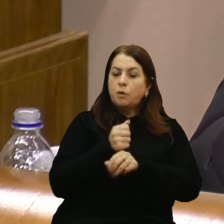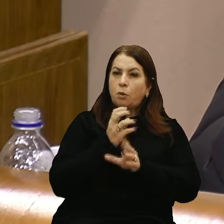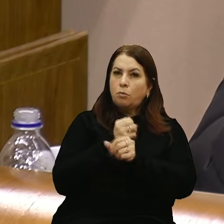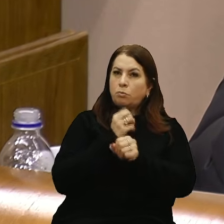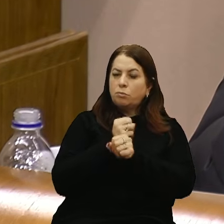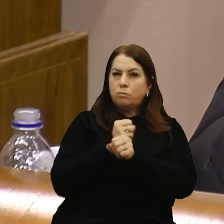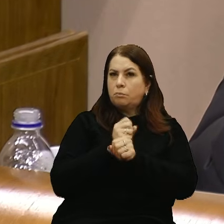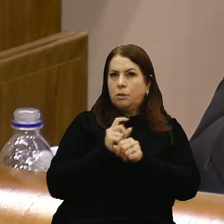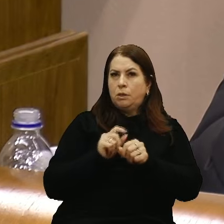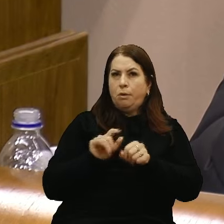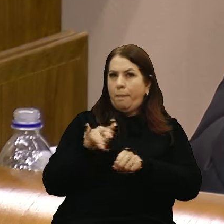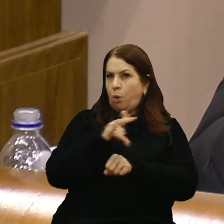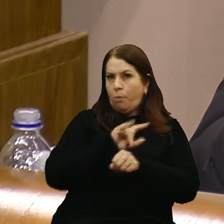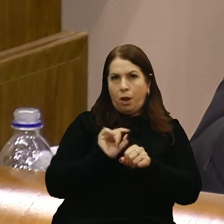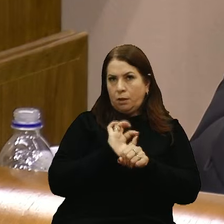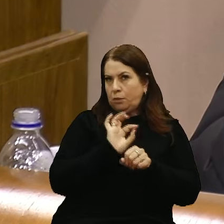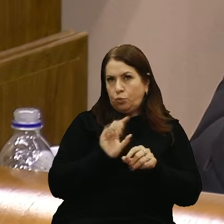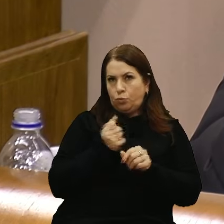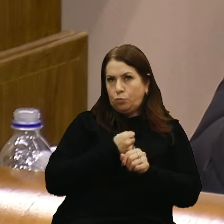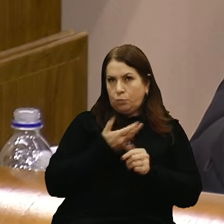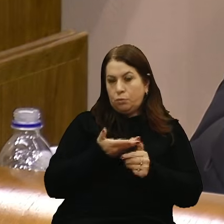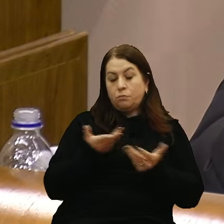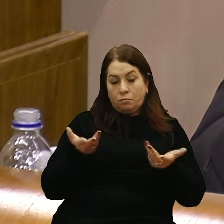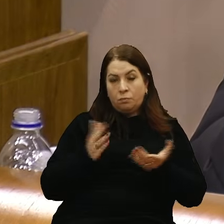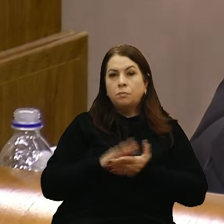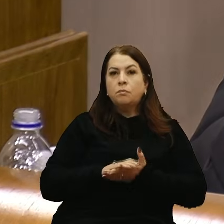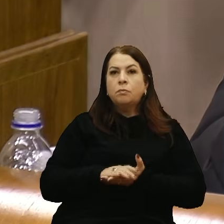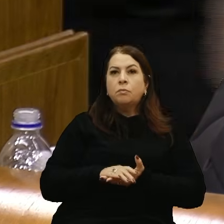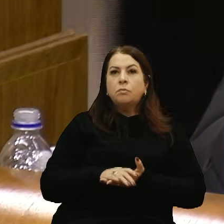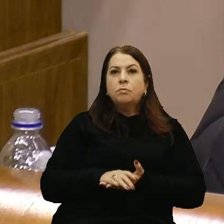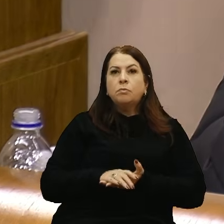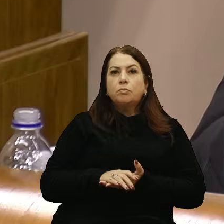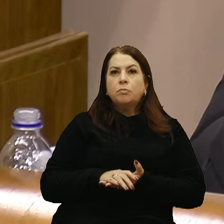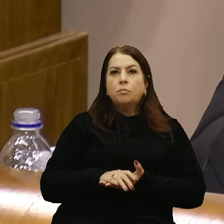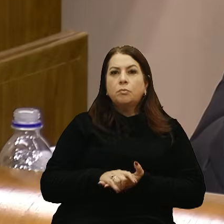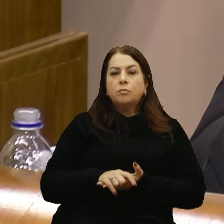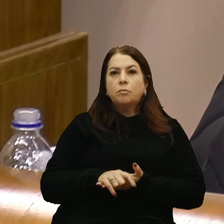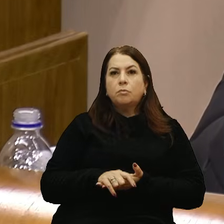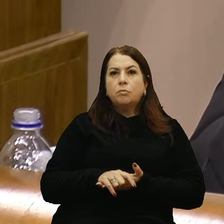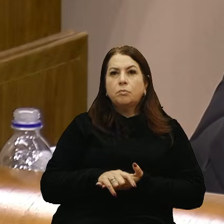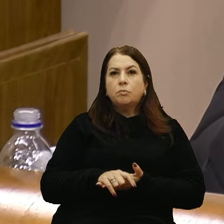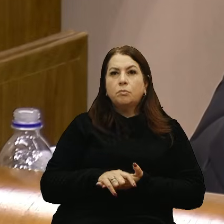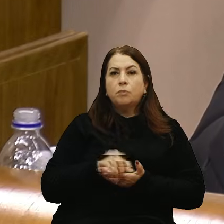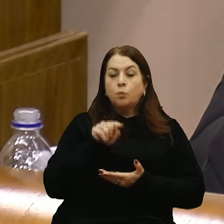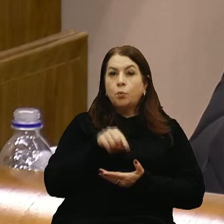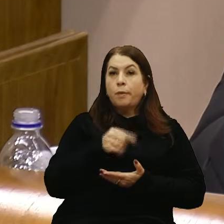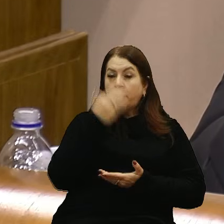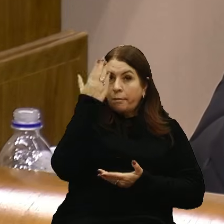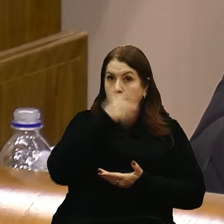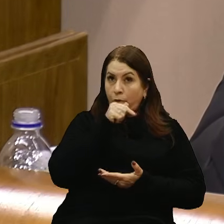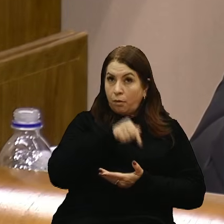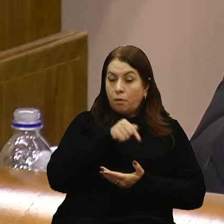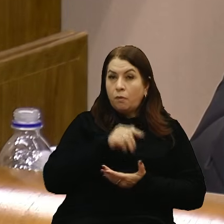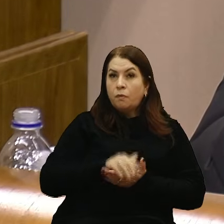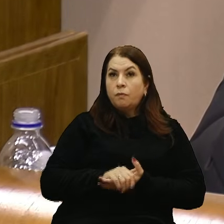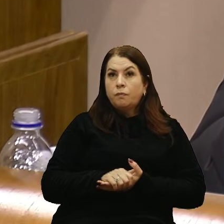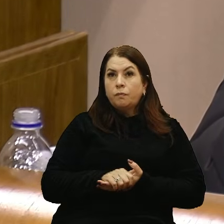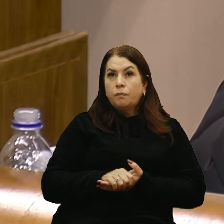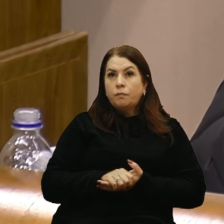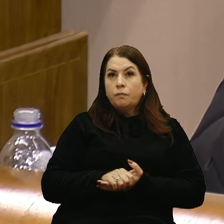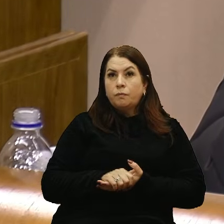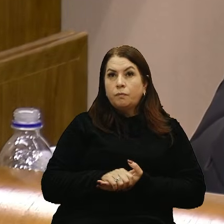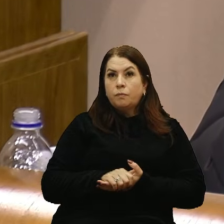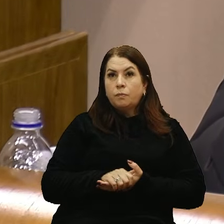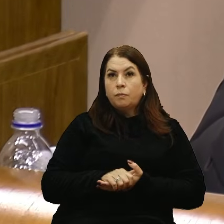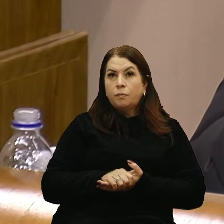iria manipular o balancete, né? Então, isso, com essa prova, eu